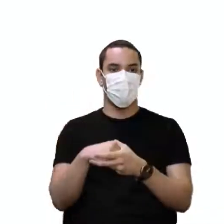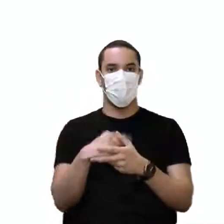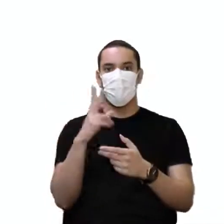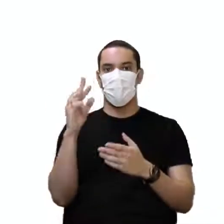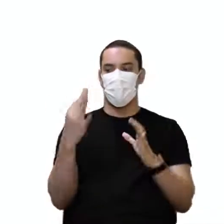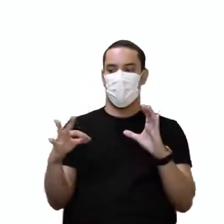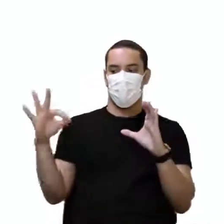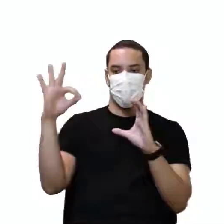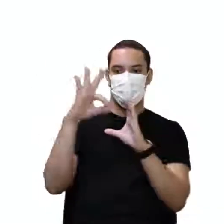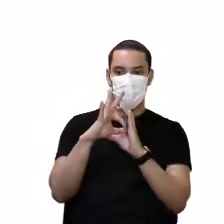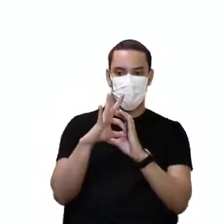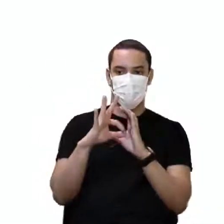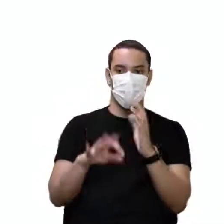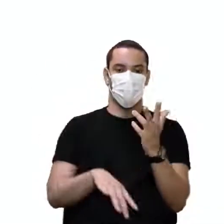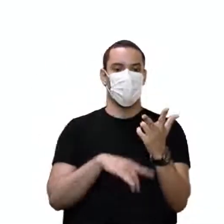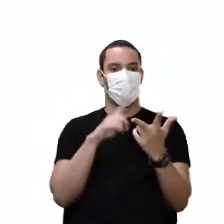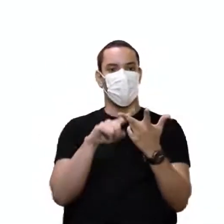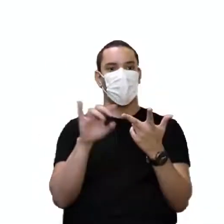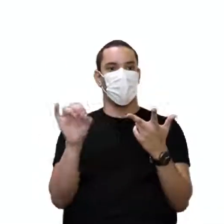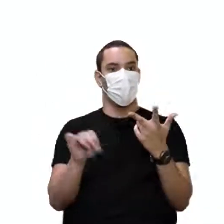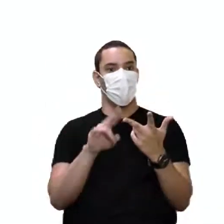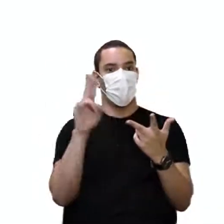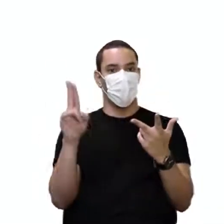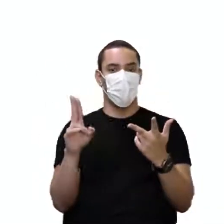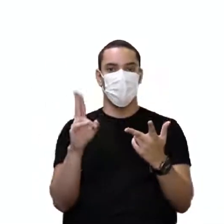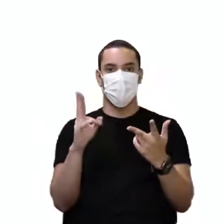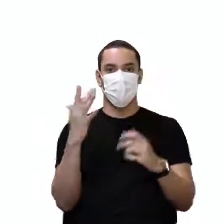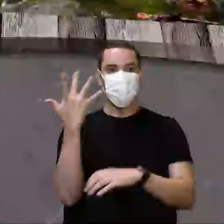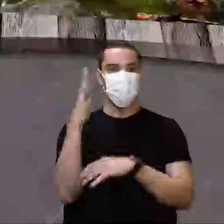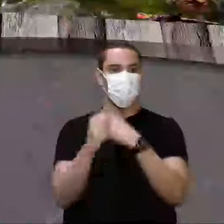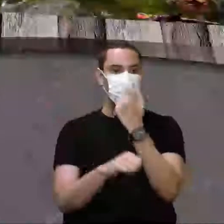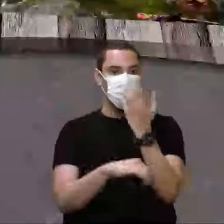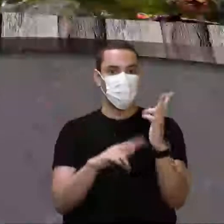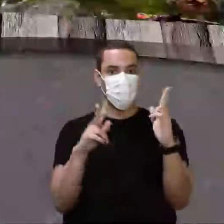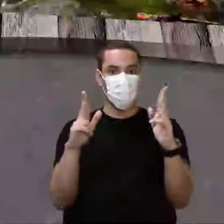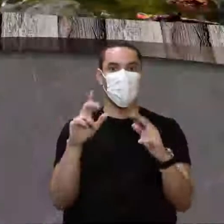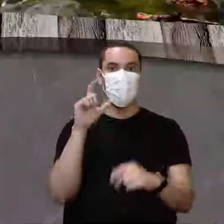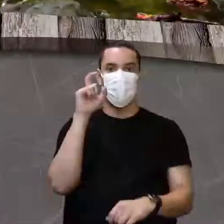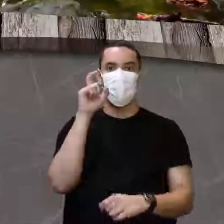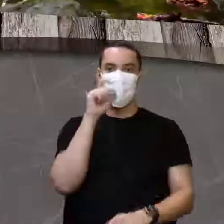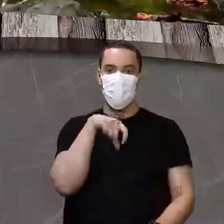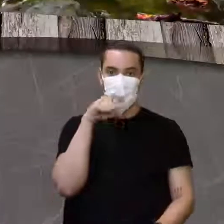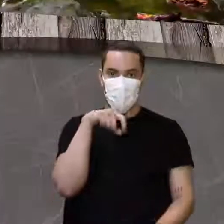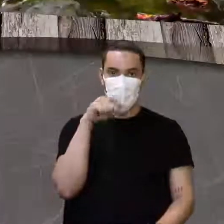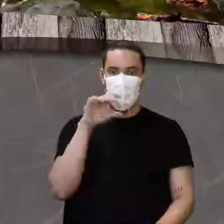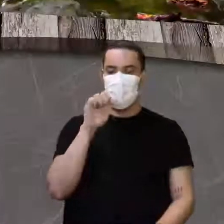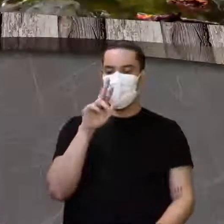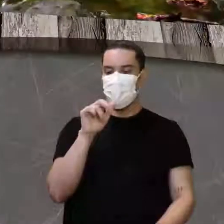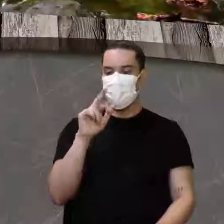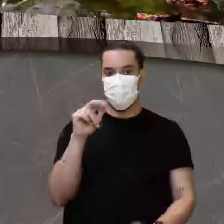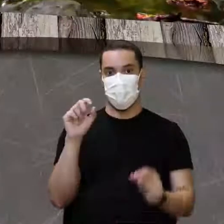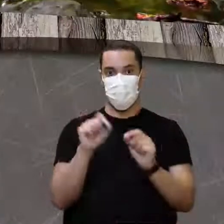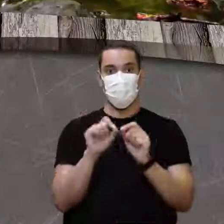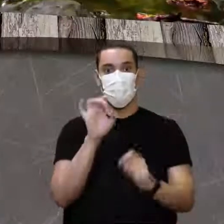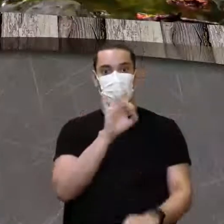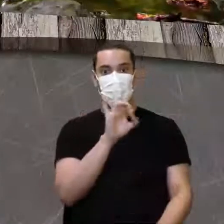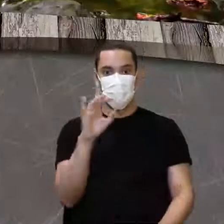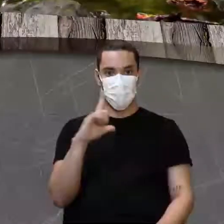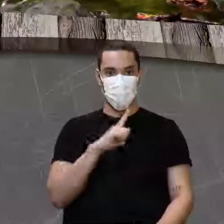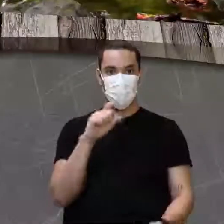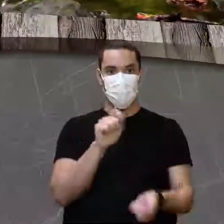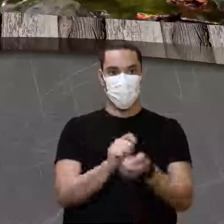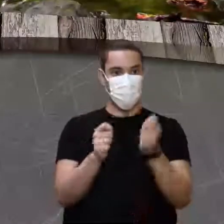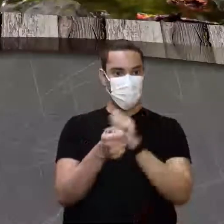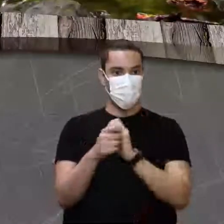das flores, tá? Ou se é naquelas árvores frutíferas, como as araras fazem. Então, cada um vai ter um processo, mesmo